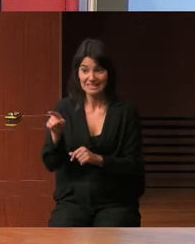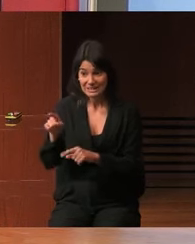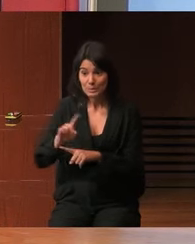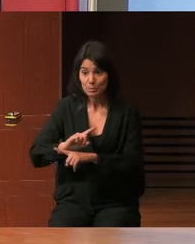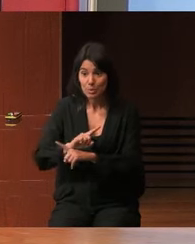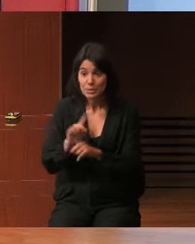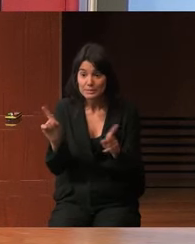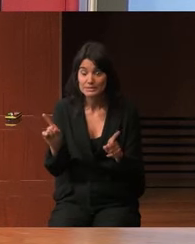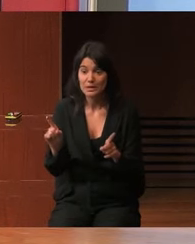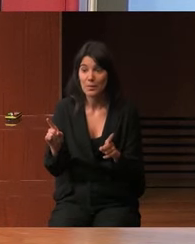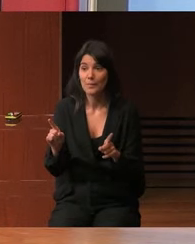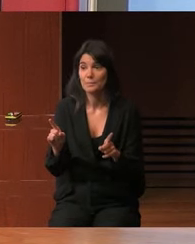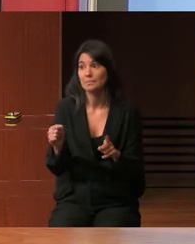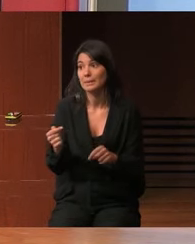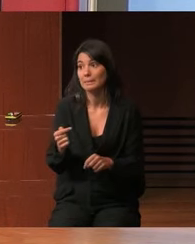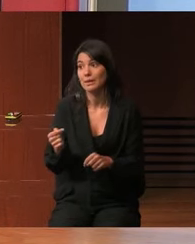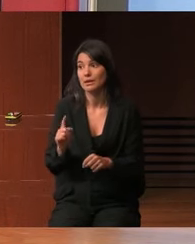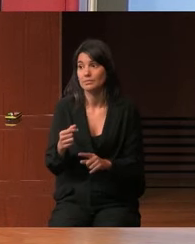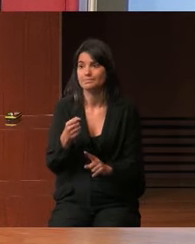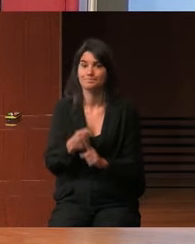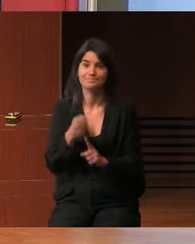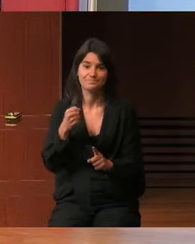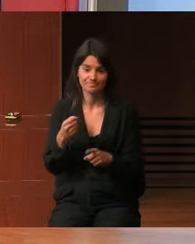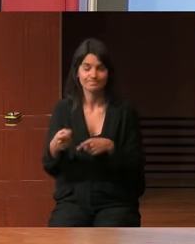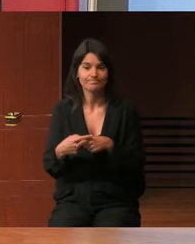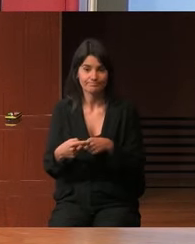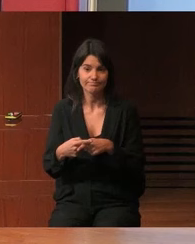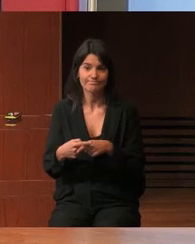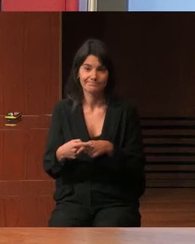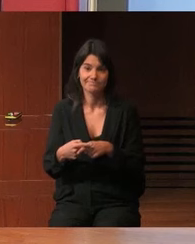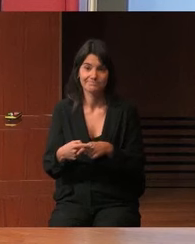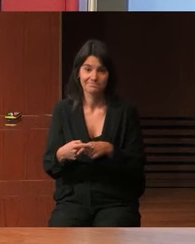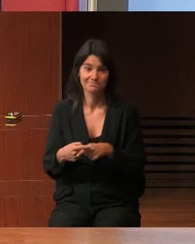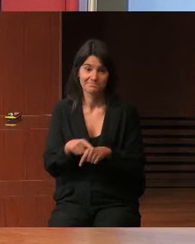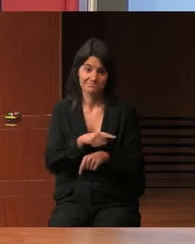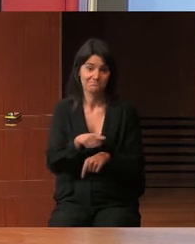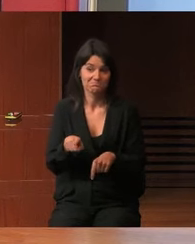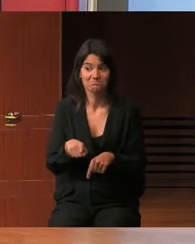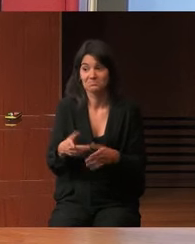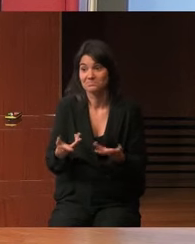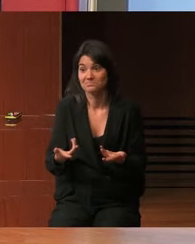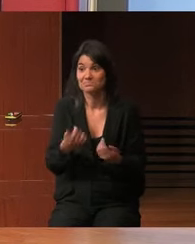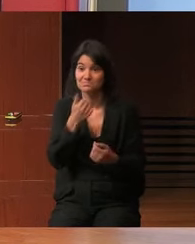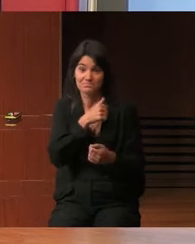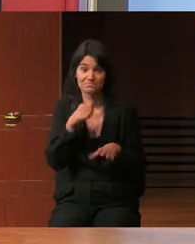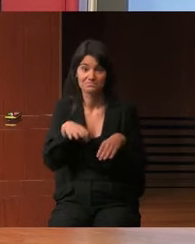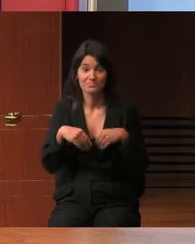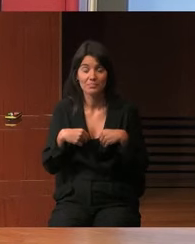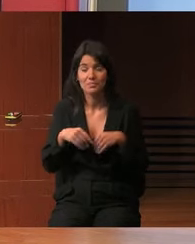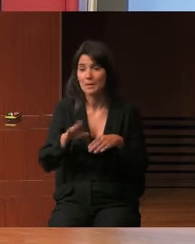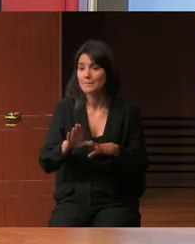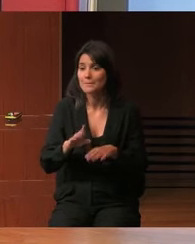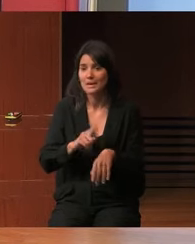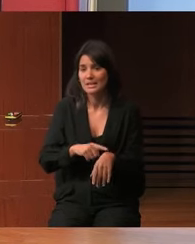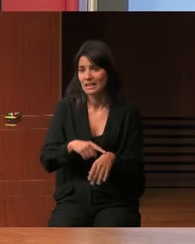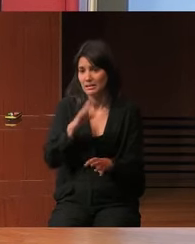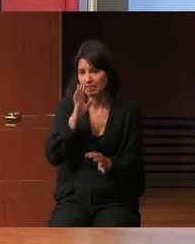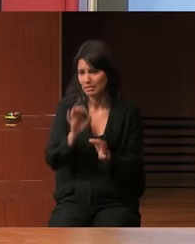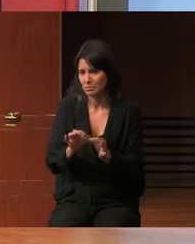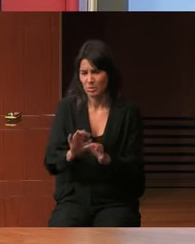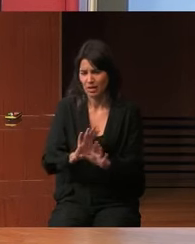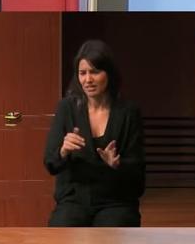no mínimo, será um desafio interessante que eles vão abraçar e que é temporária, vai